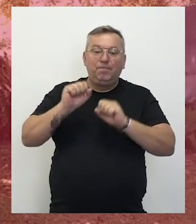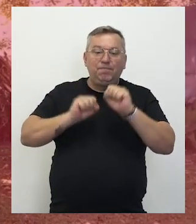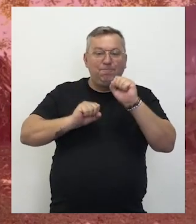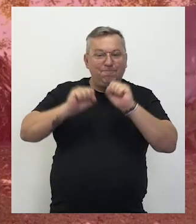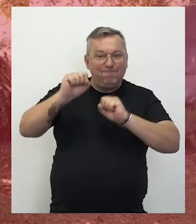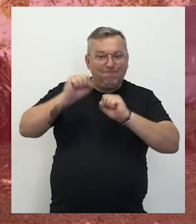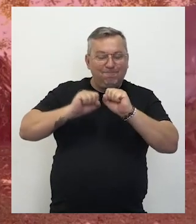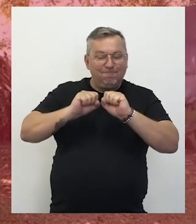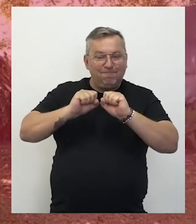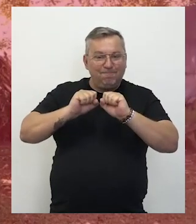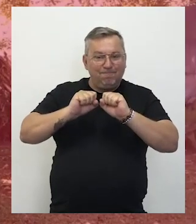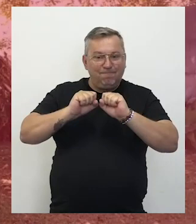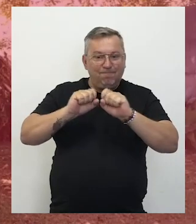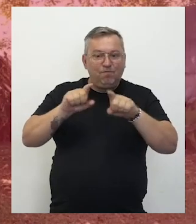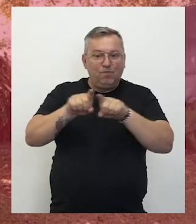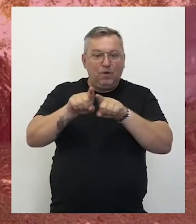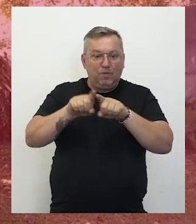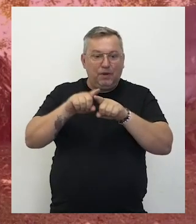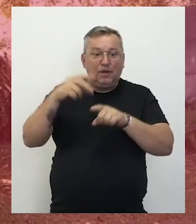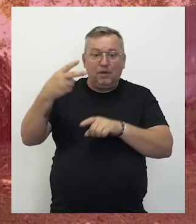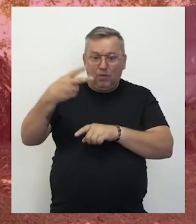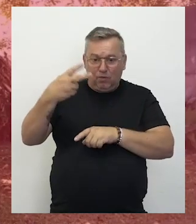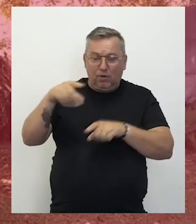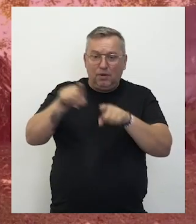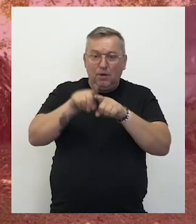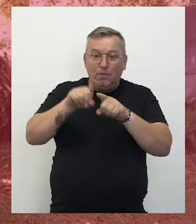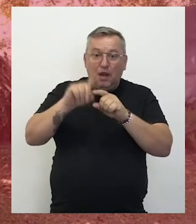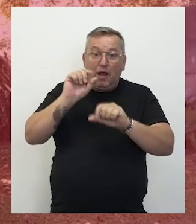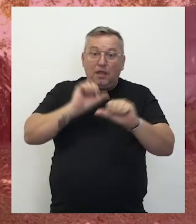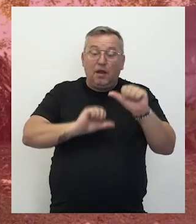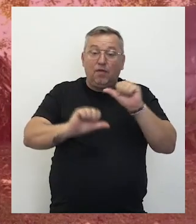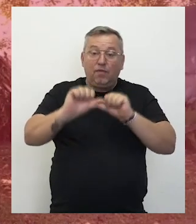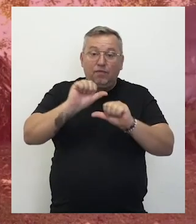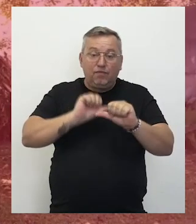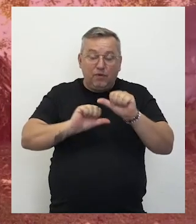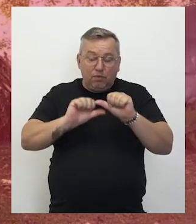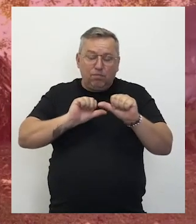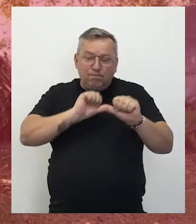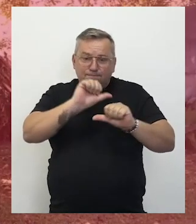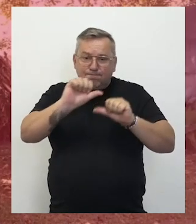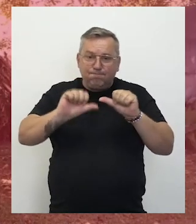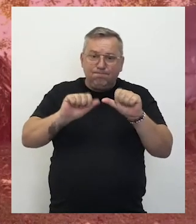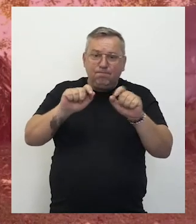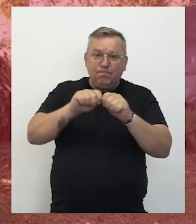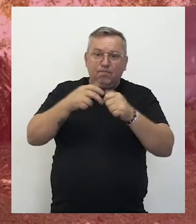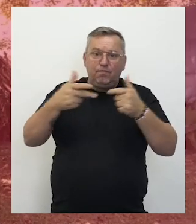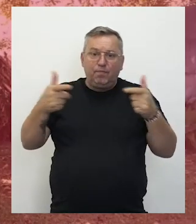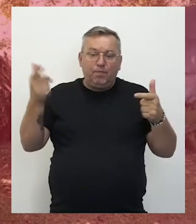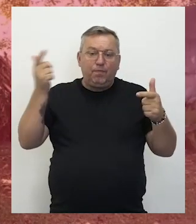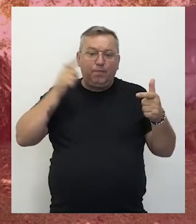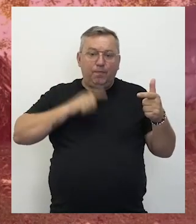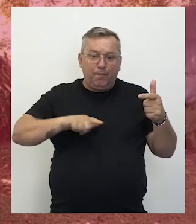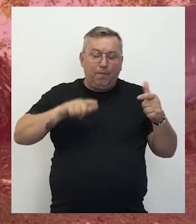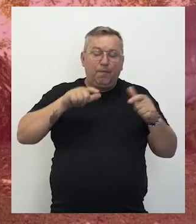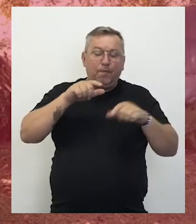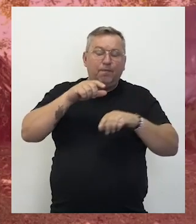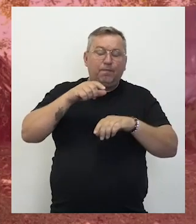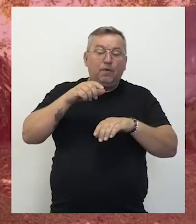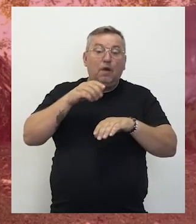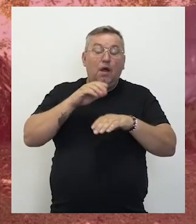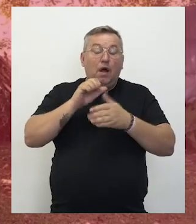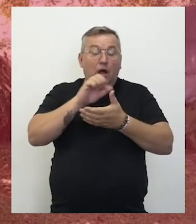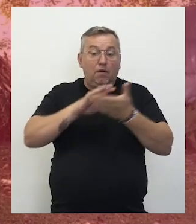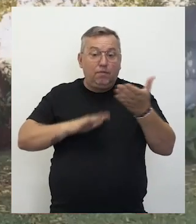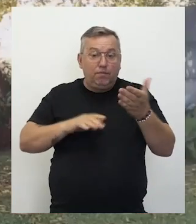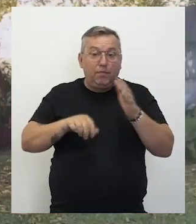indústrias. As atividades secundárias transformam, modificam os produtos obtidos pelas atividades